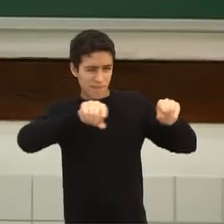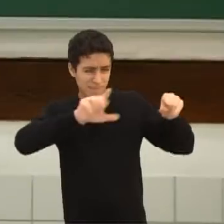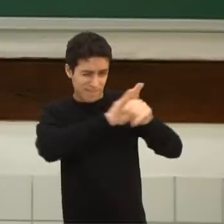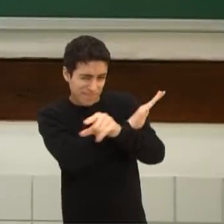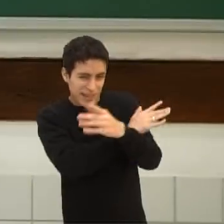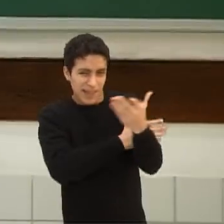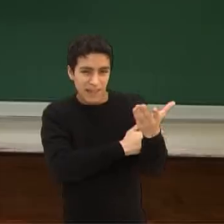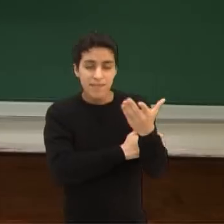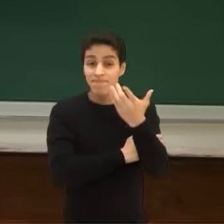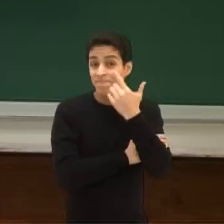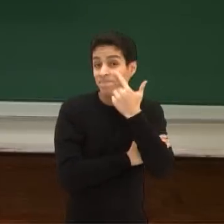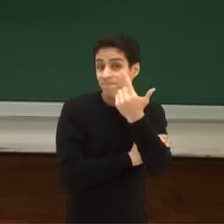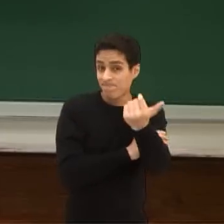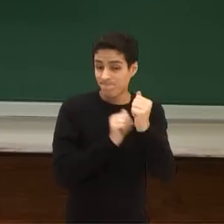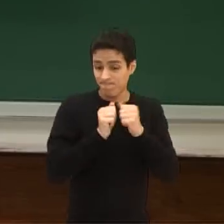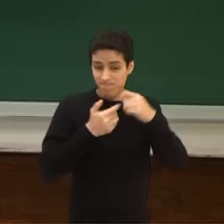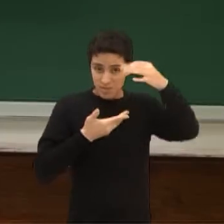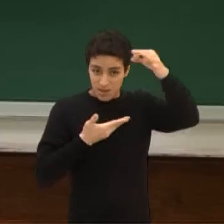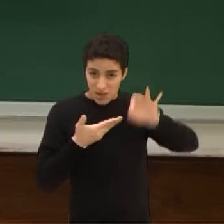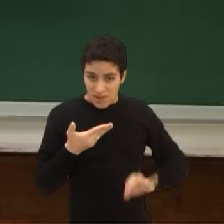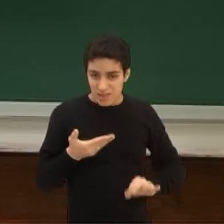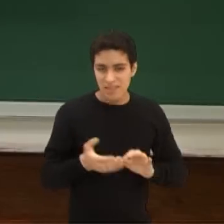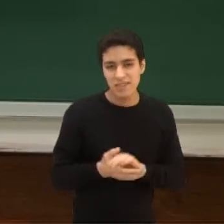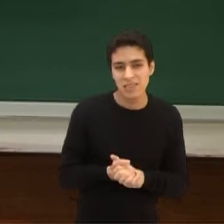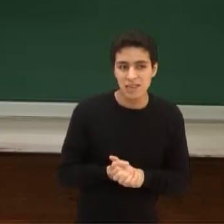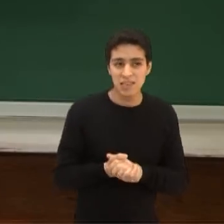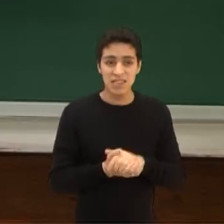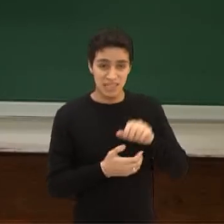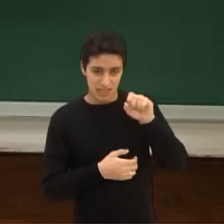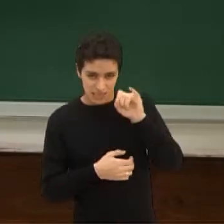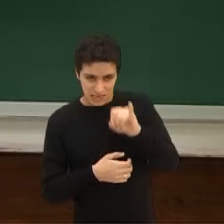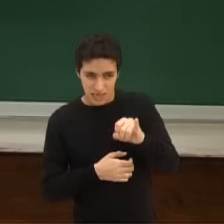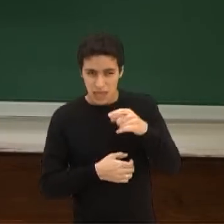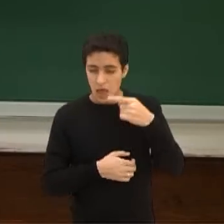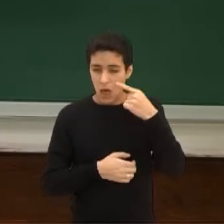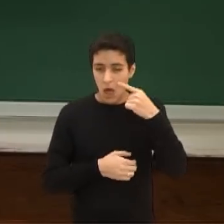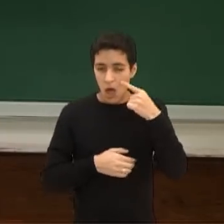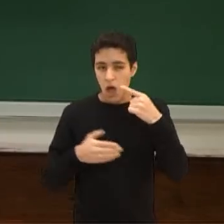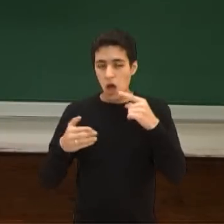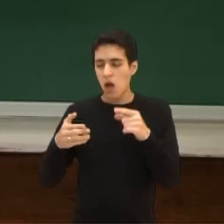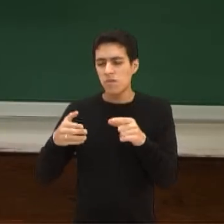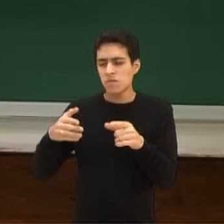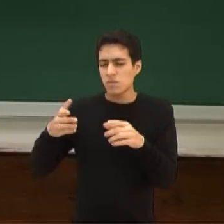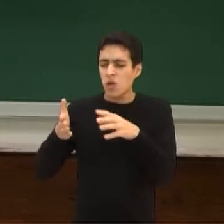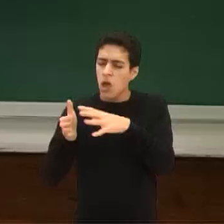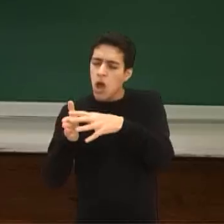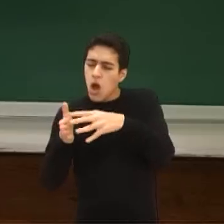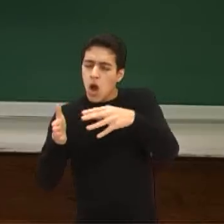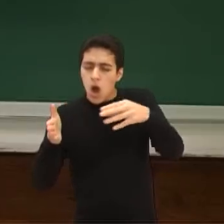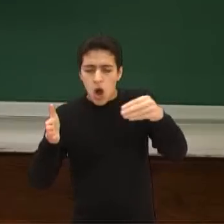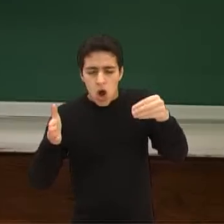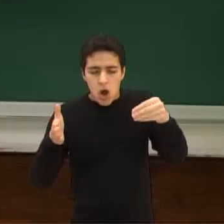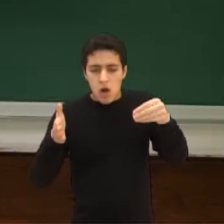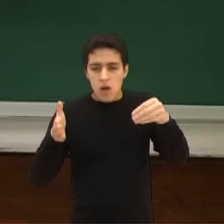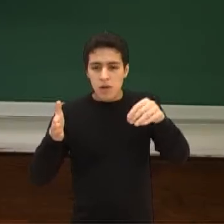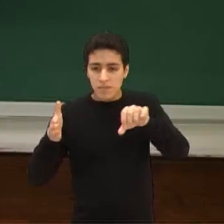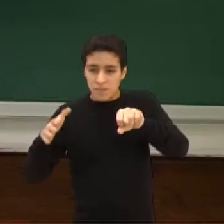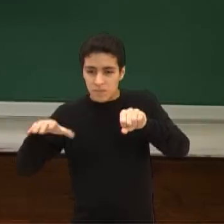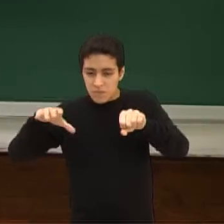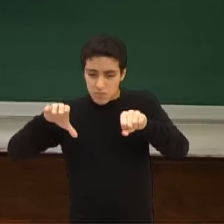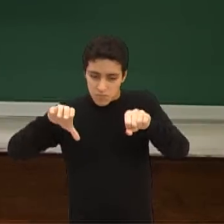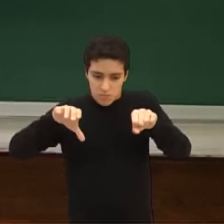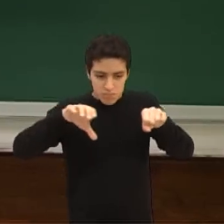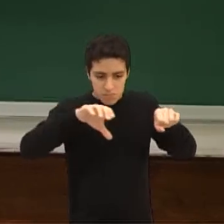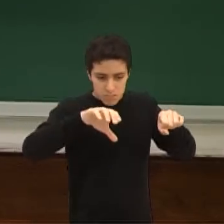Então, vamos corrigir junto com a prof? Se eu pegar este cone, abrir ele aqui, o